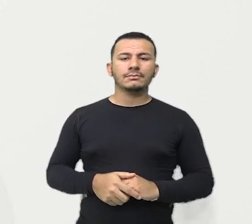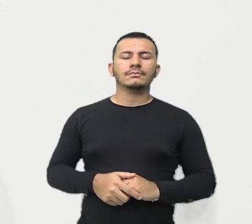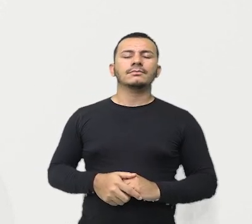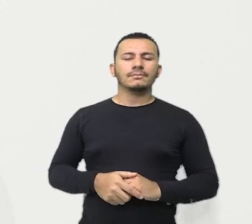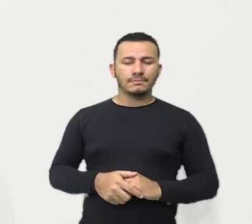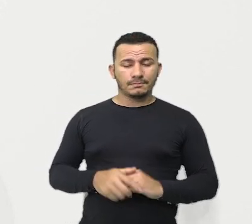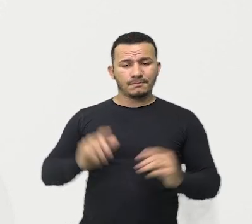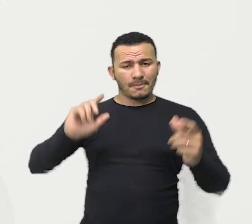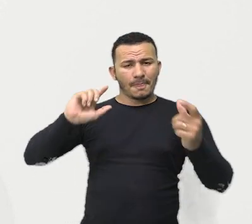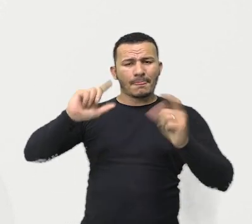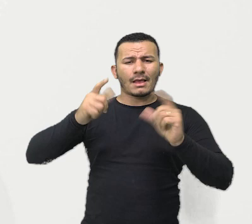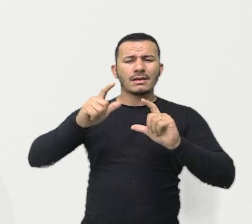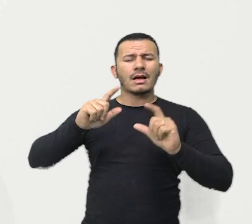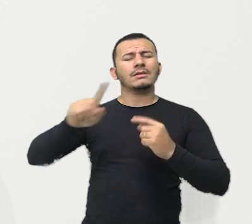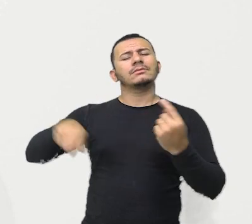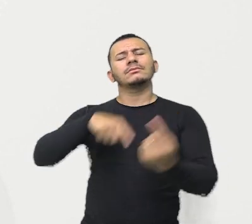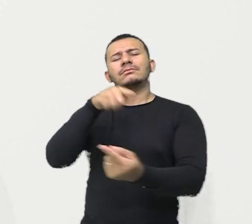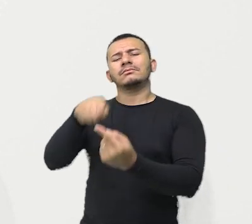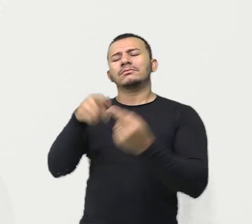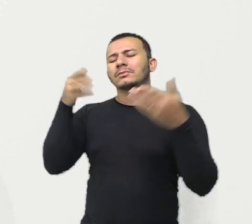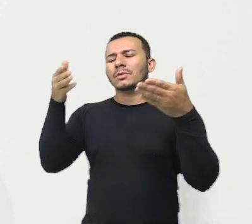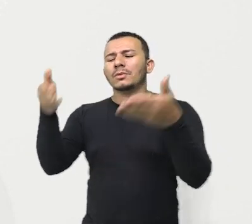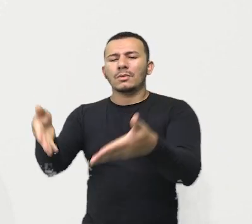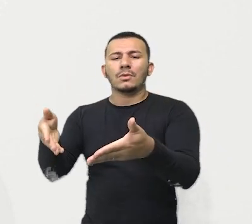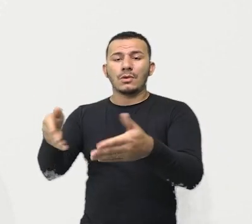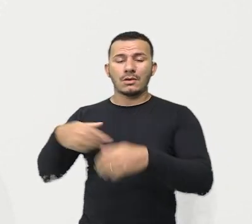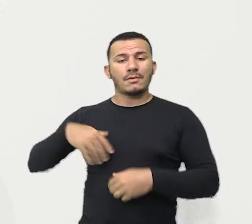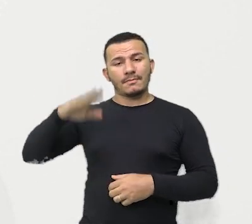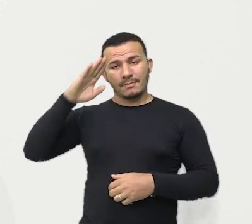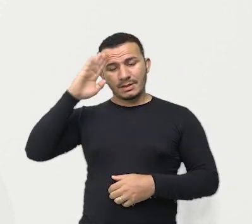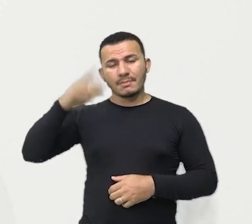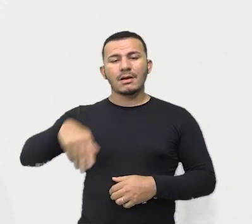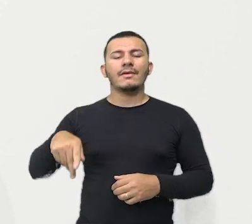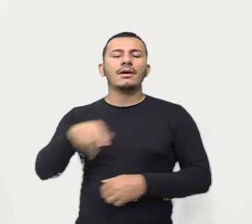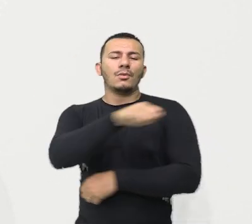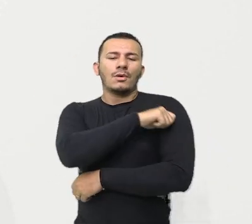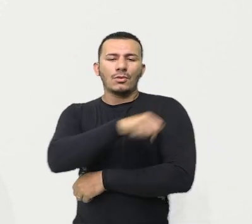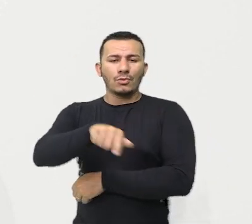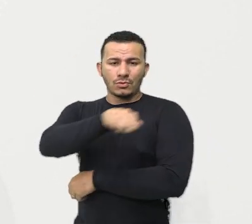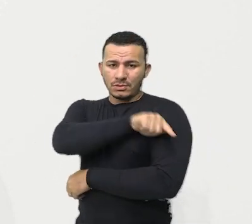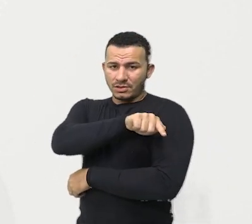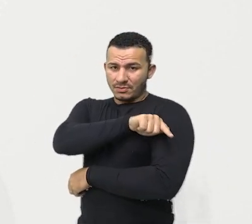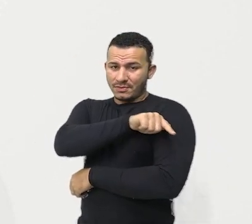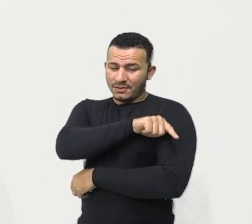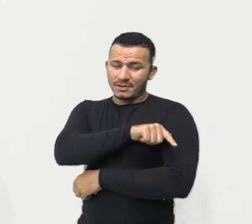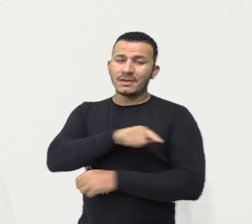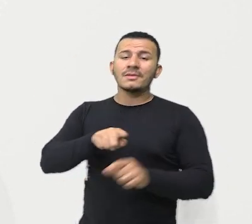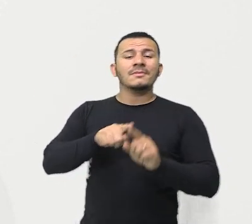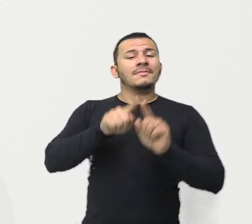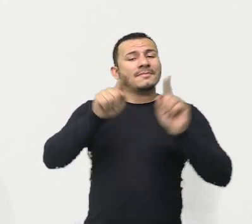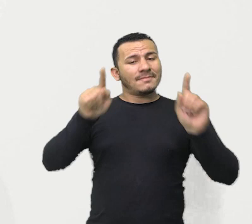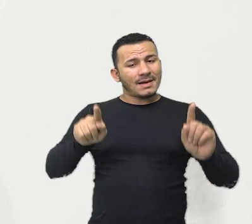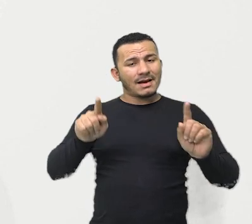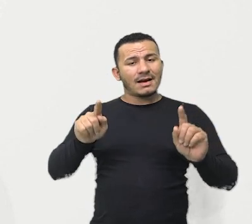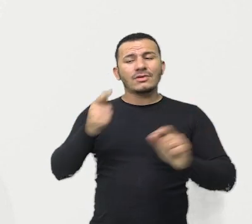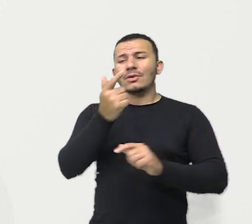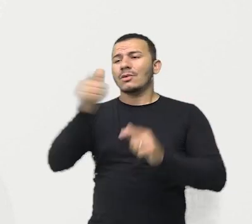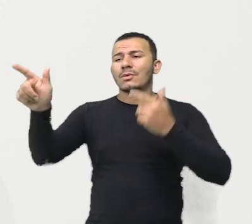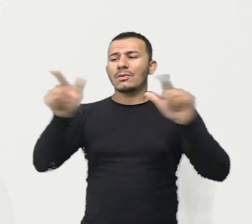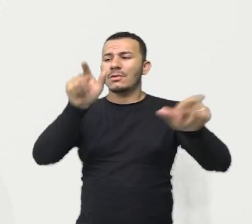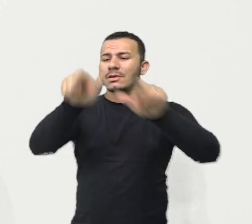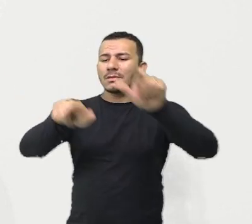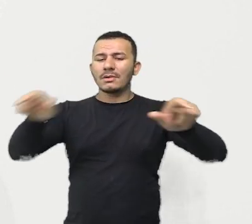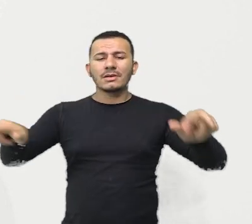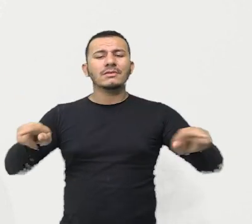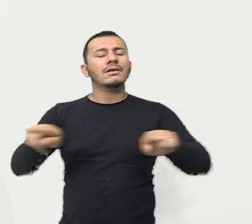destinatário aqui, principal e primeiro são vocês, nossos alunos do 7º ano, mas também demais